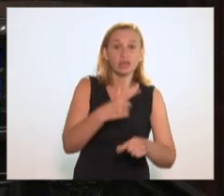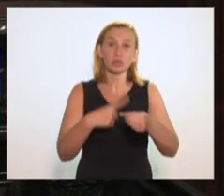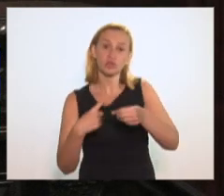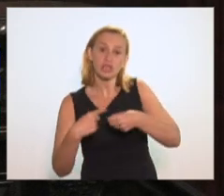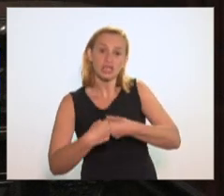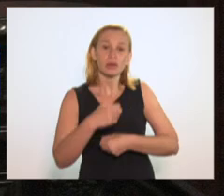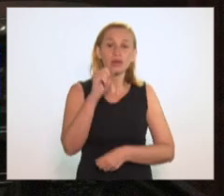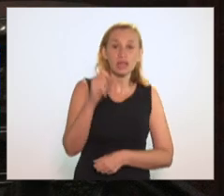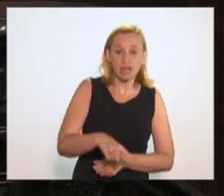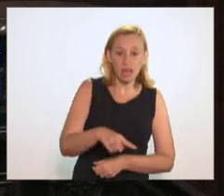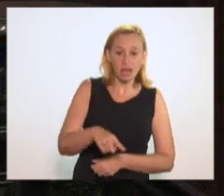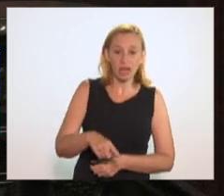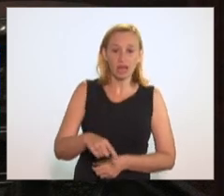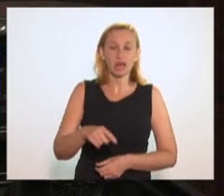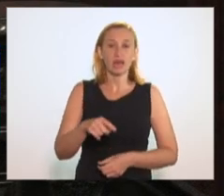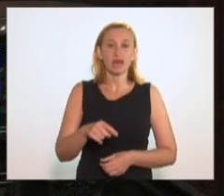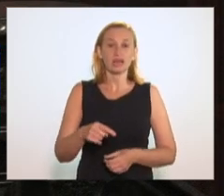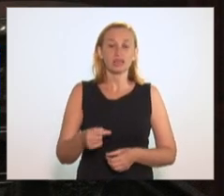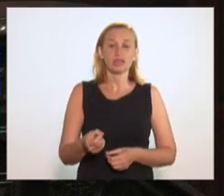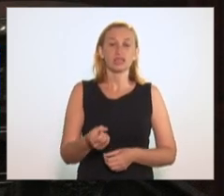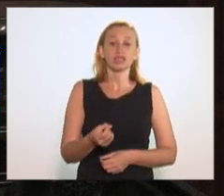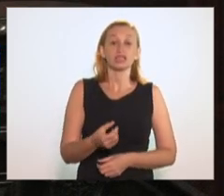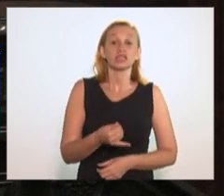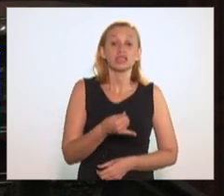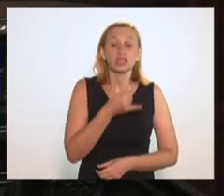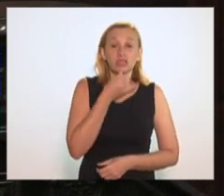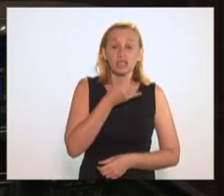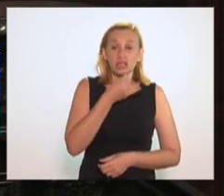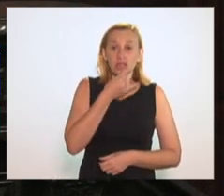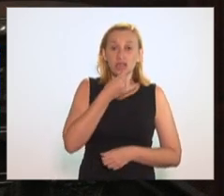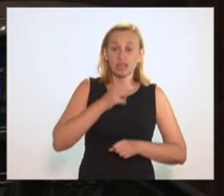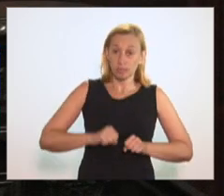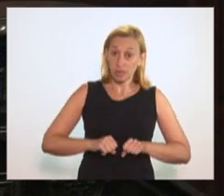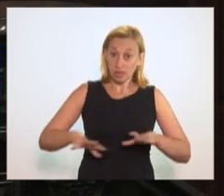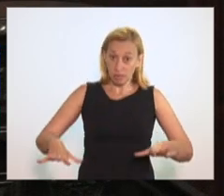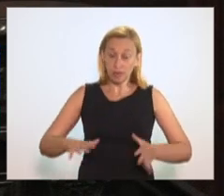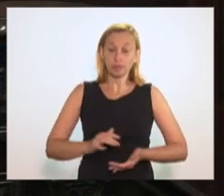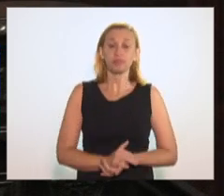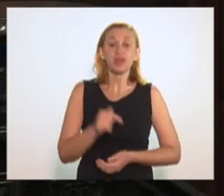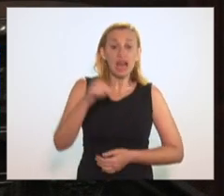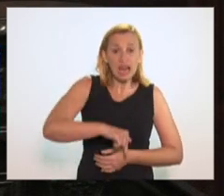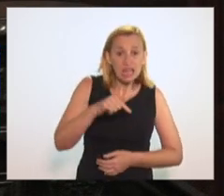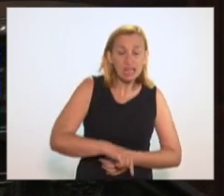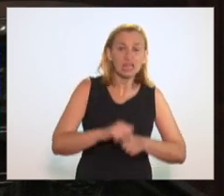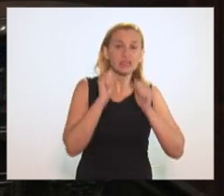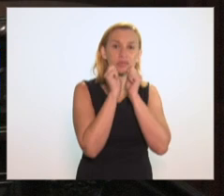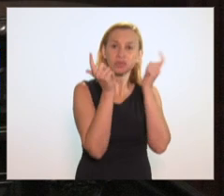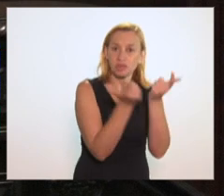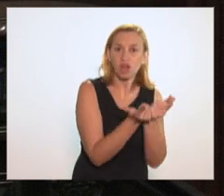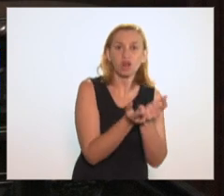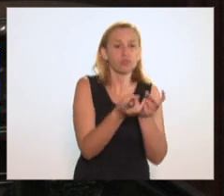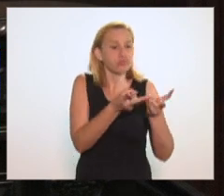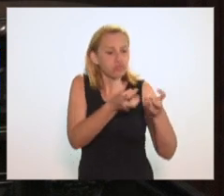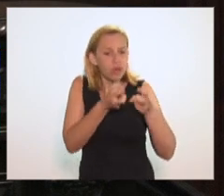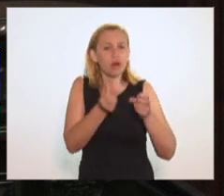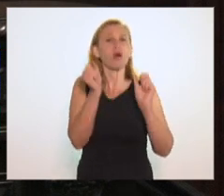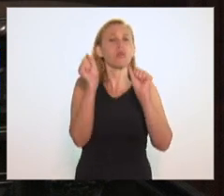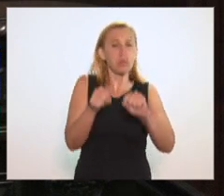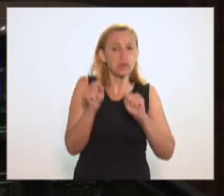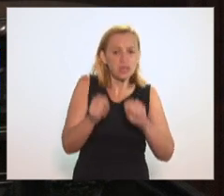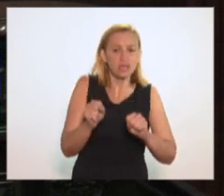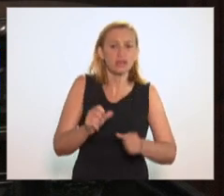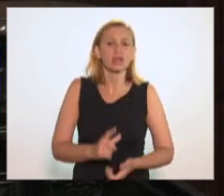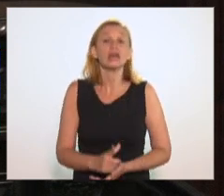essa grave pandemia. E aqui, nessa Assembleia Legislativa, é possível a gente ver que há